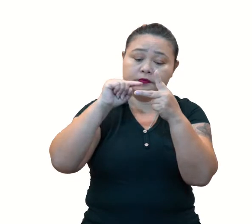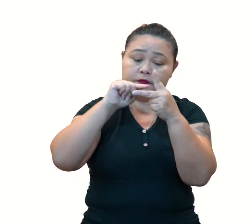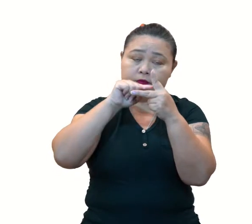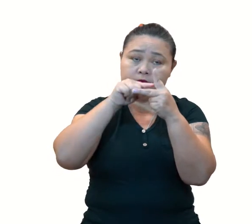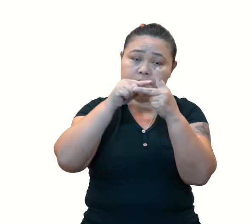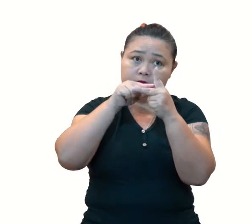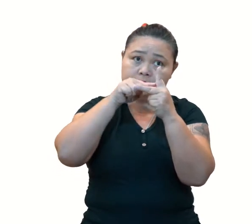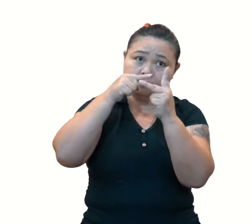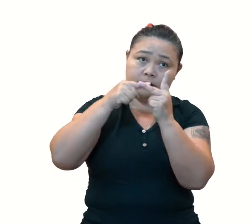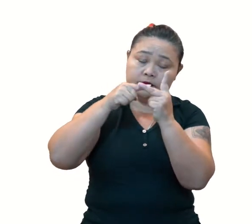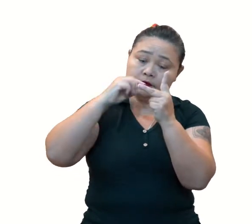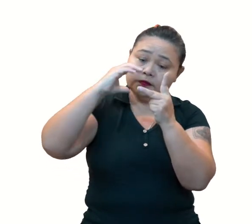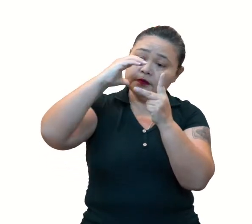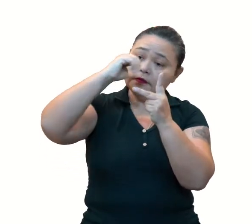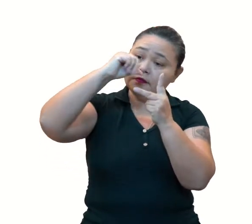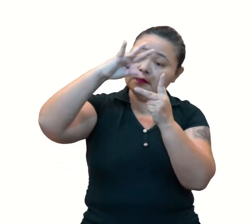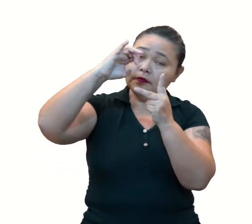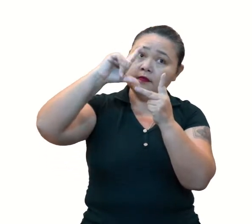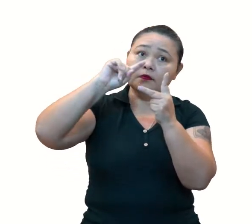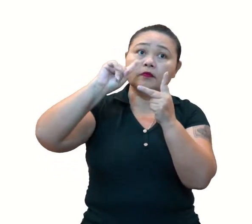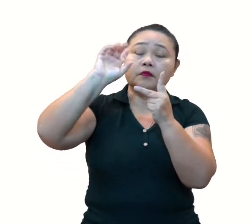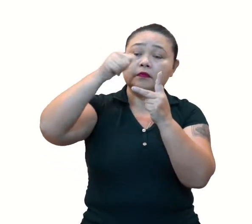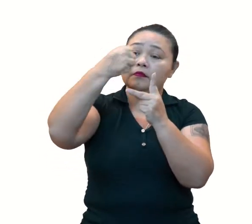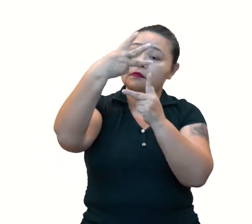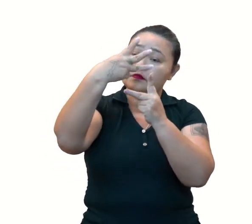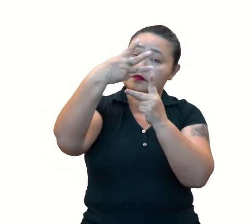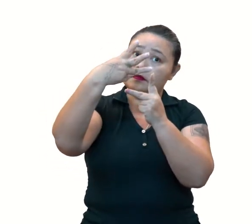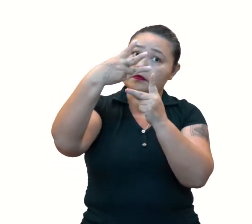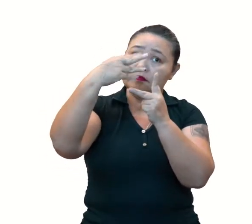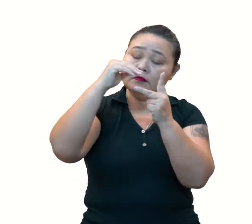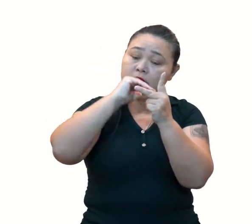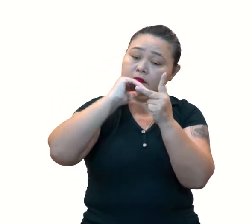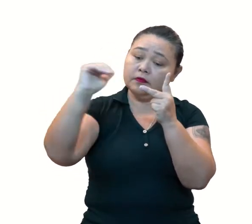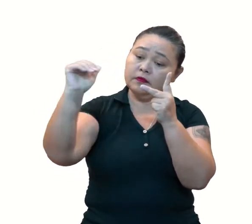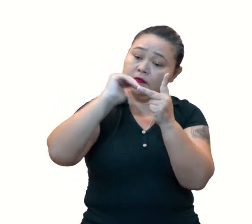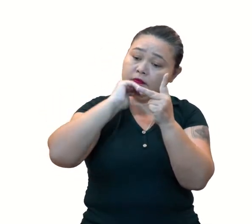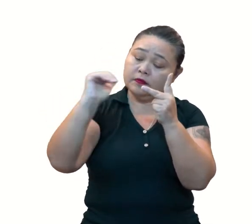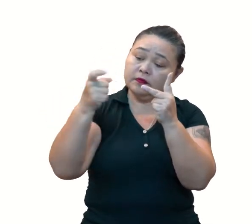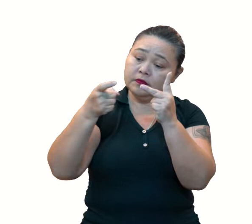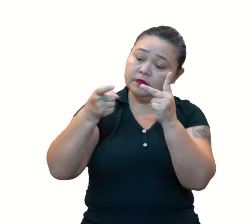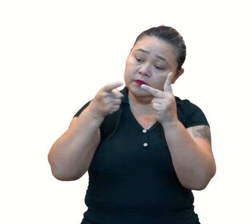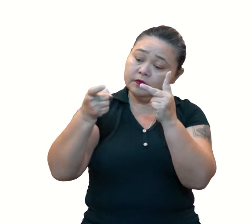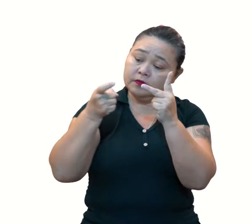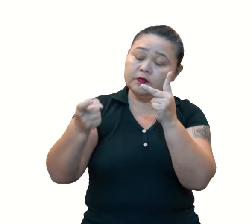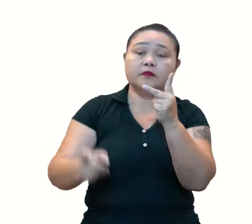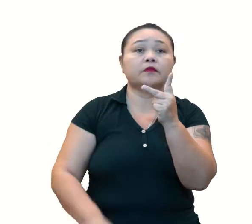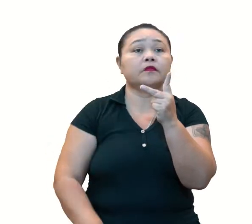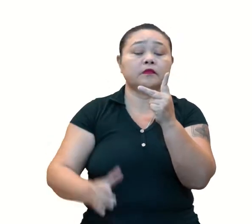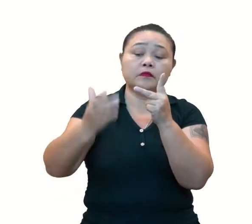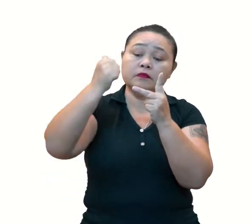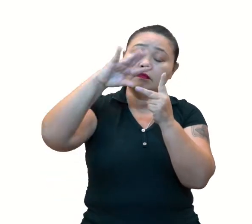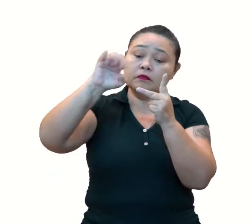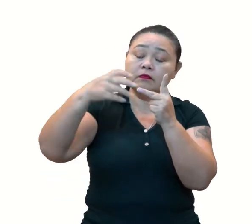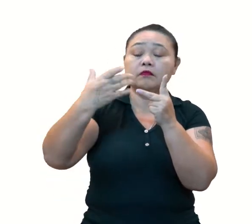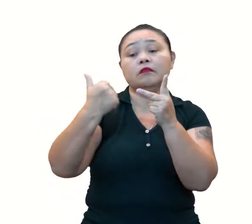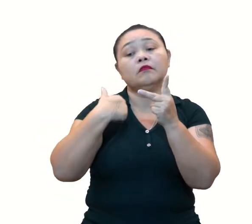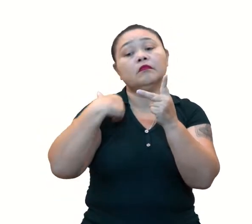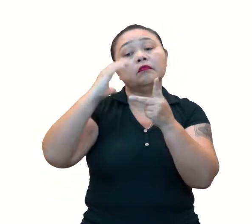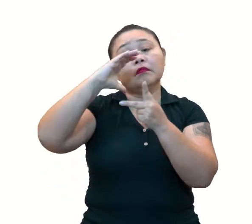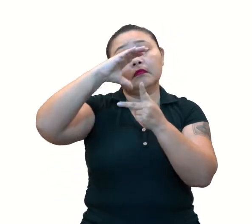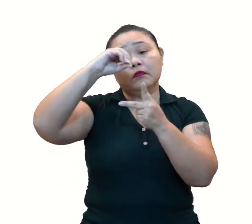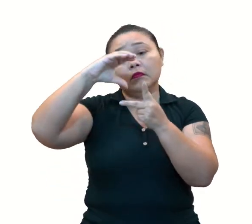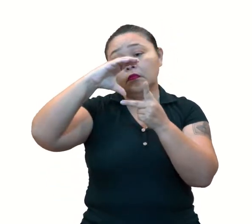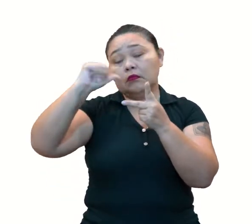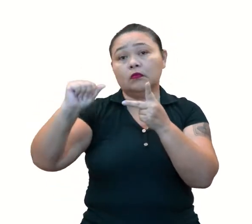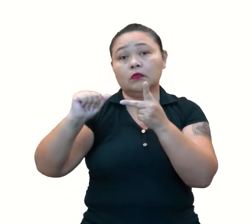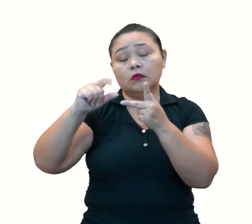meu cateto oposto é o 13. E esse aqui é o meu cateto adjacente. Cateto oposto, cateto adjacente é